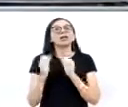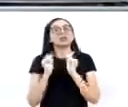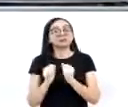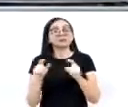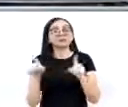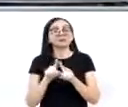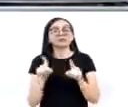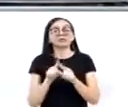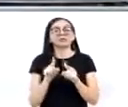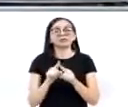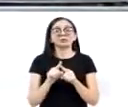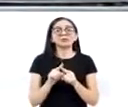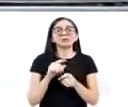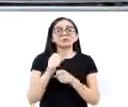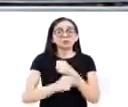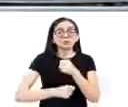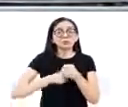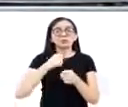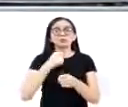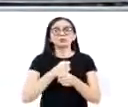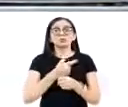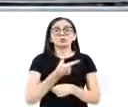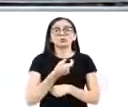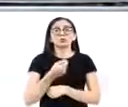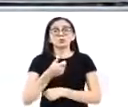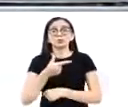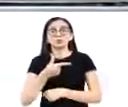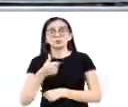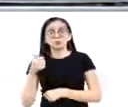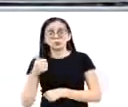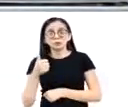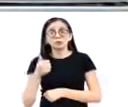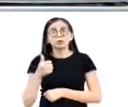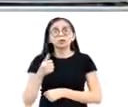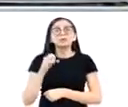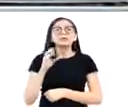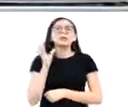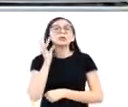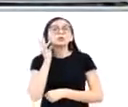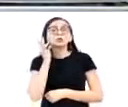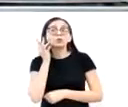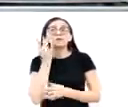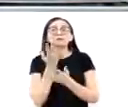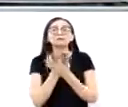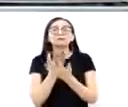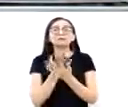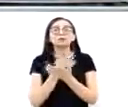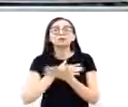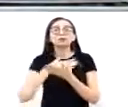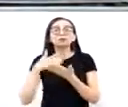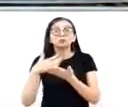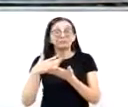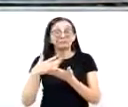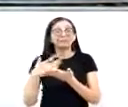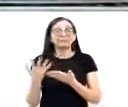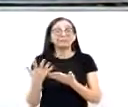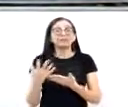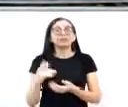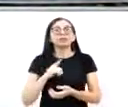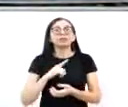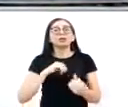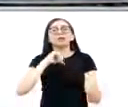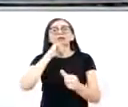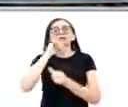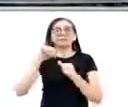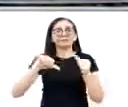e o que ela ainda pode causar de 2021, mesmo com a retomada às aulas presenciais. Nós ainda teremos muitas